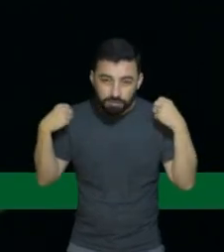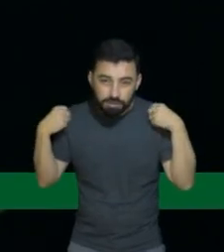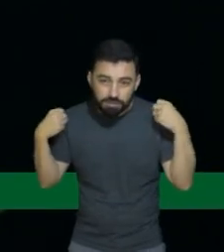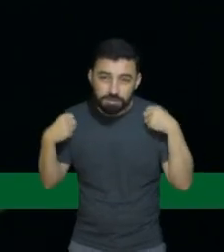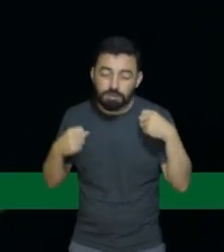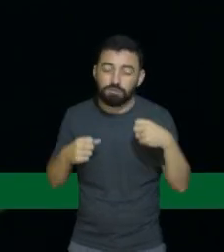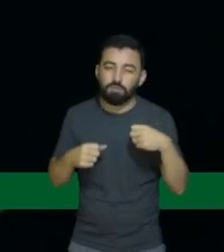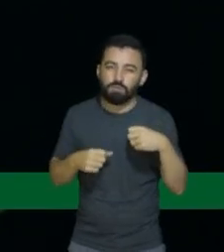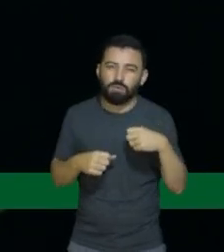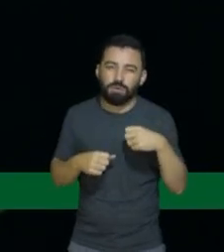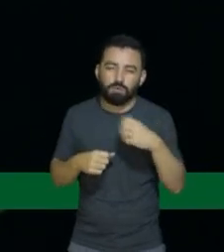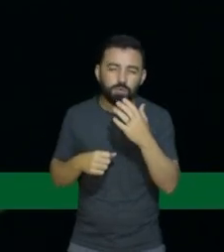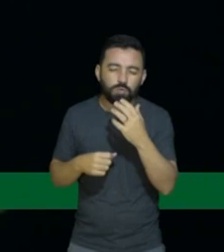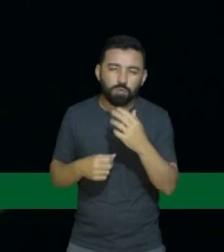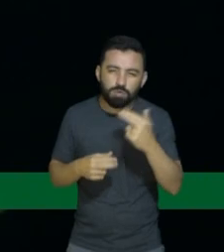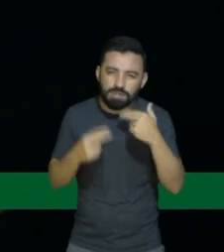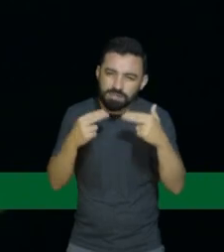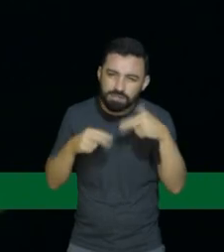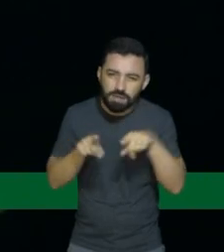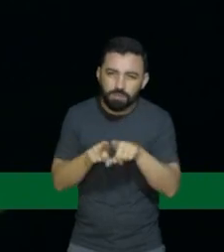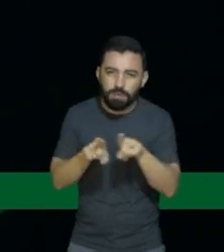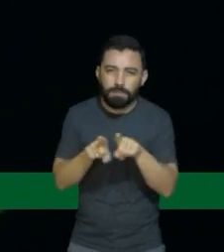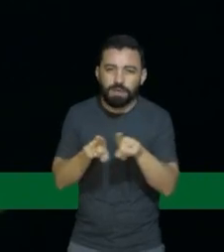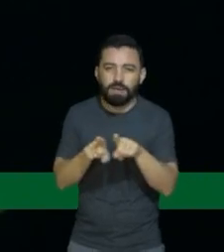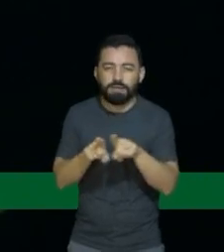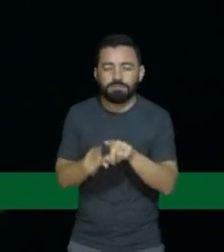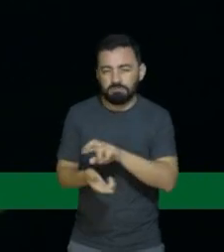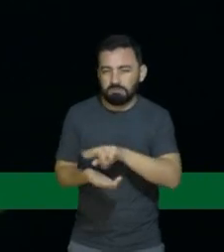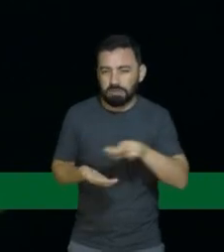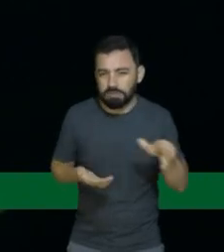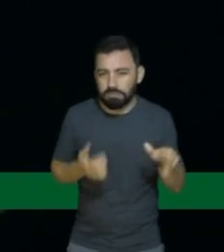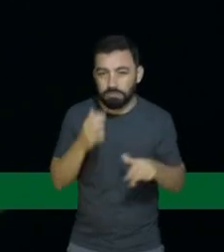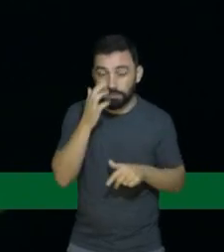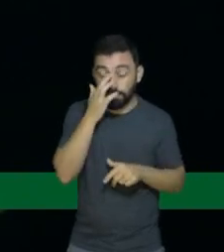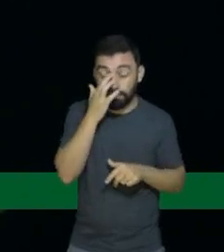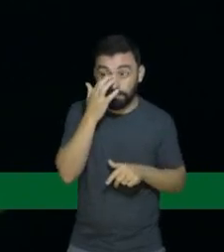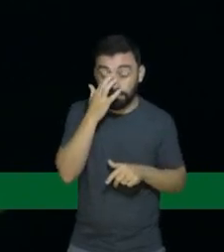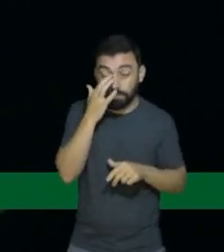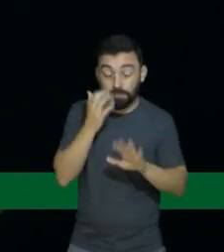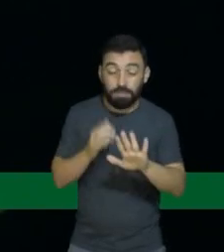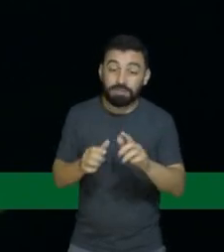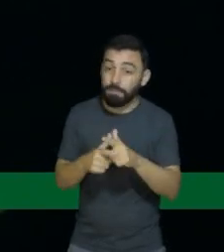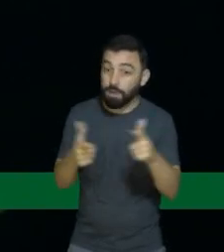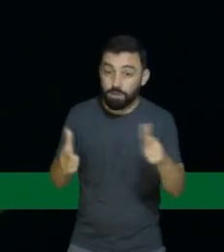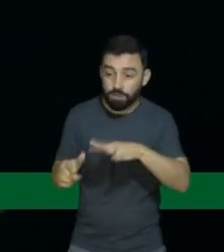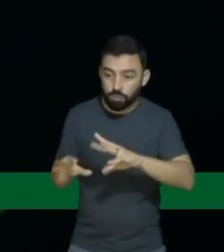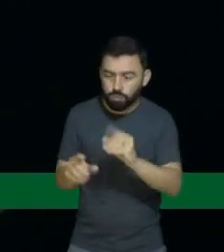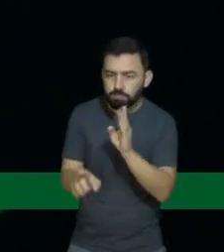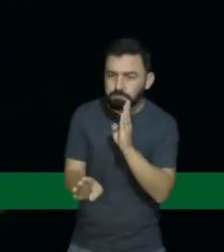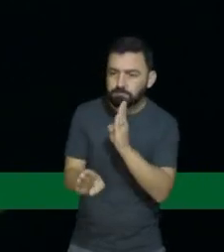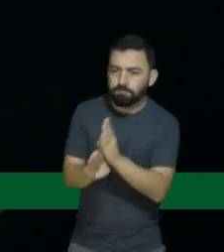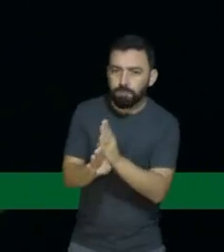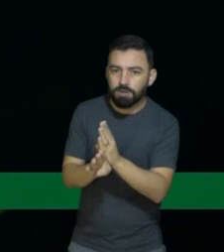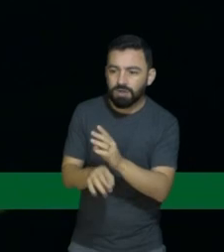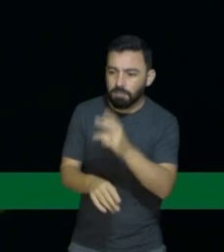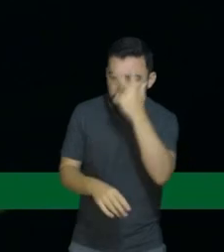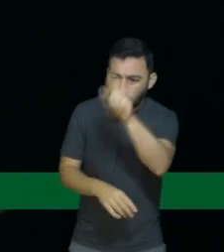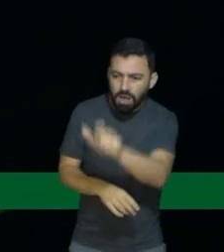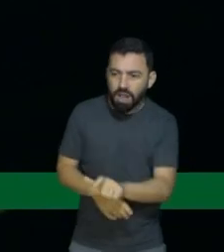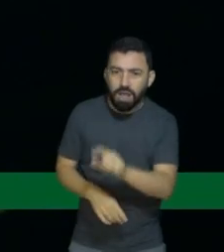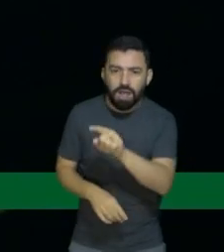entre outros porém a grande maioria Quando recebe o diagnóstico fica